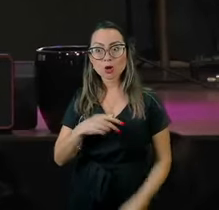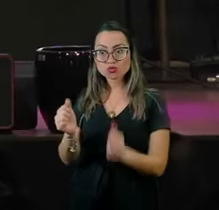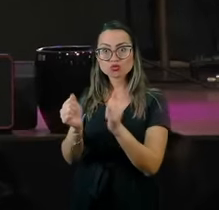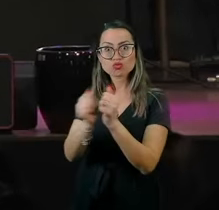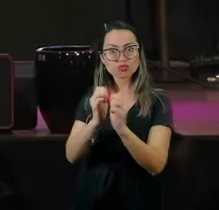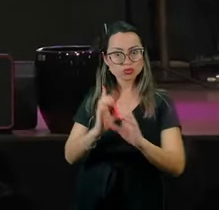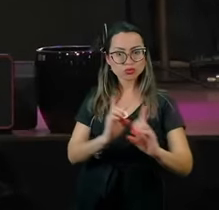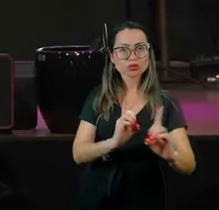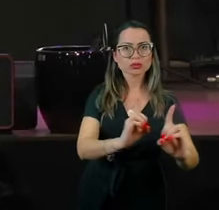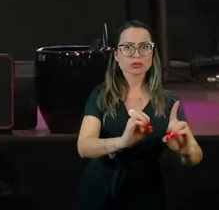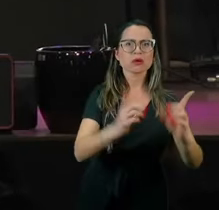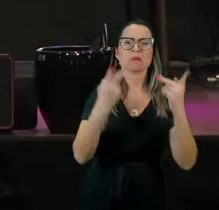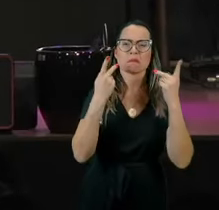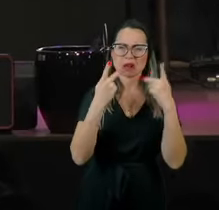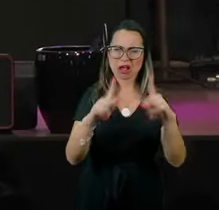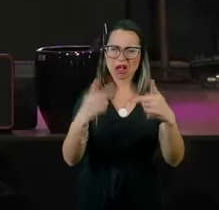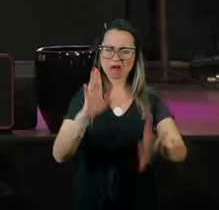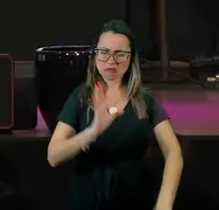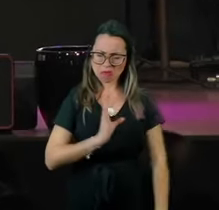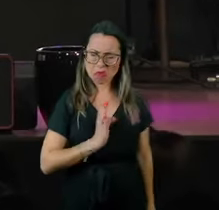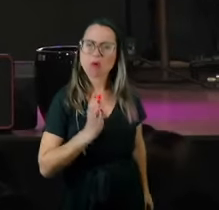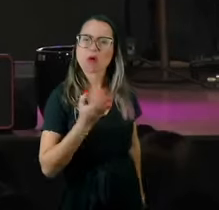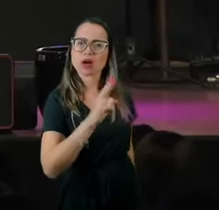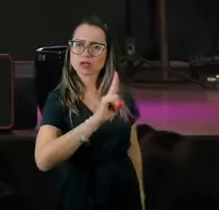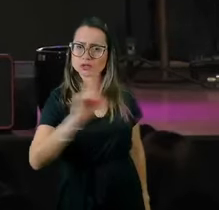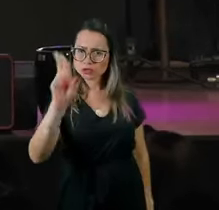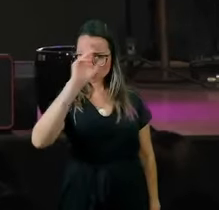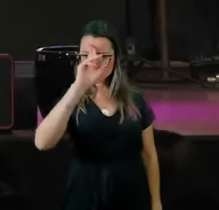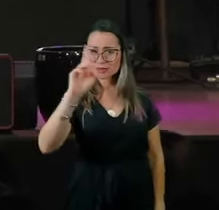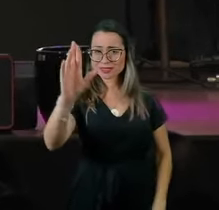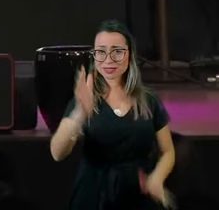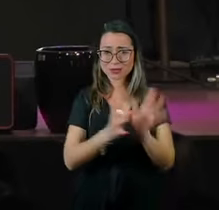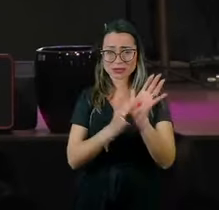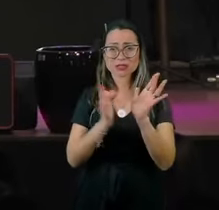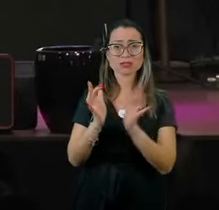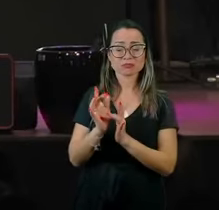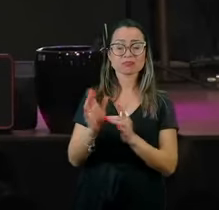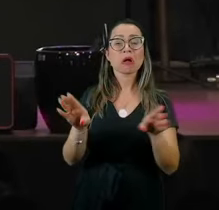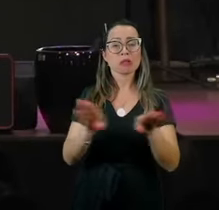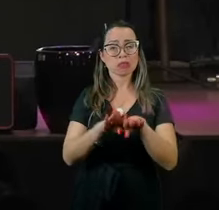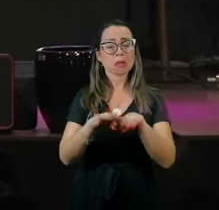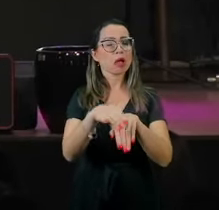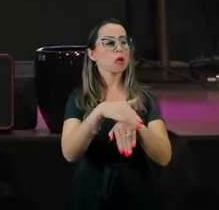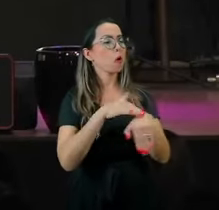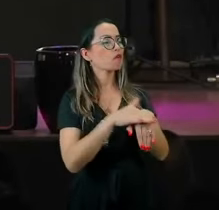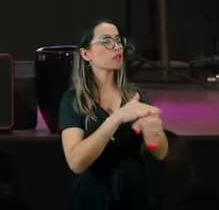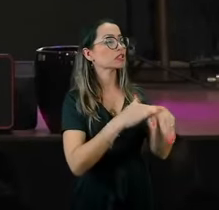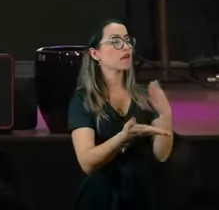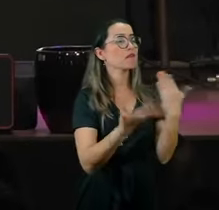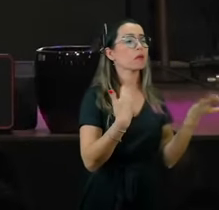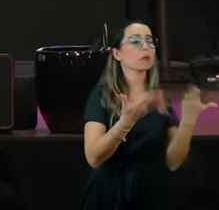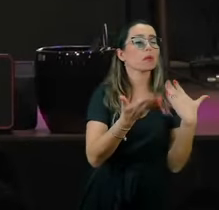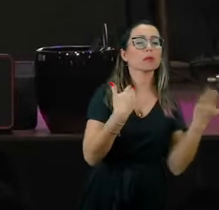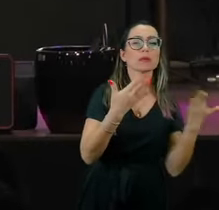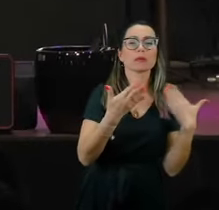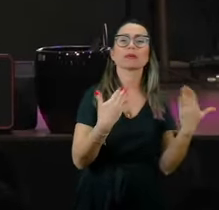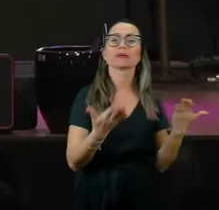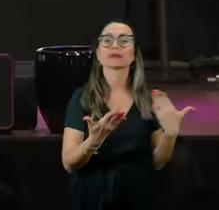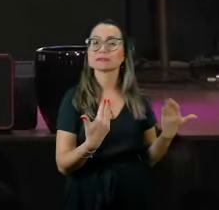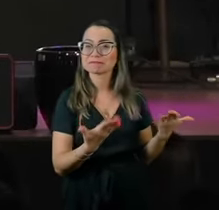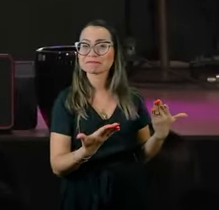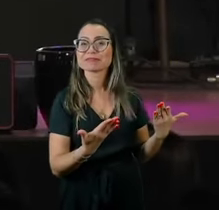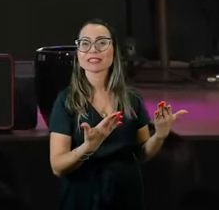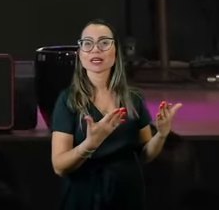por Jerusalém pregando corajosamente em nome do Senhor. Também conversava e discutia com alguns judeus de fala grega, mas